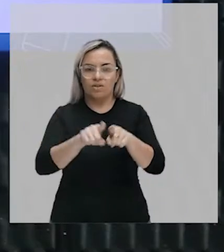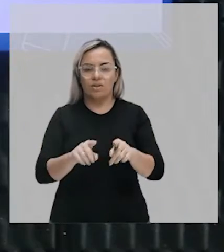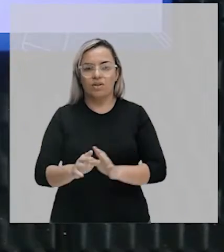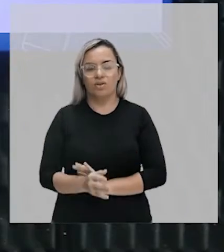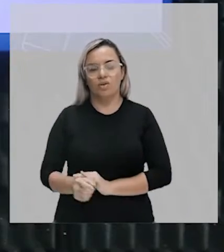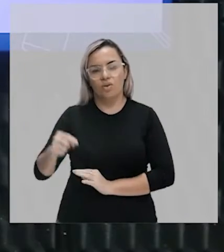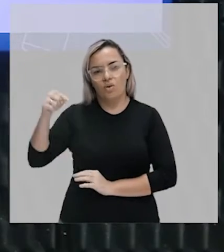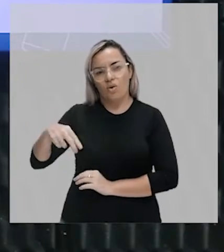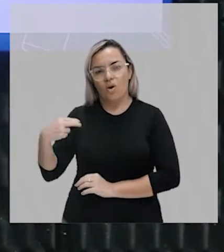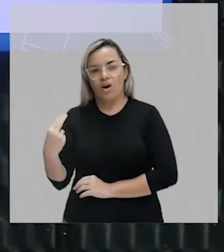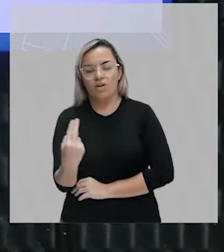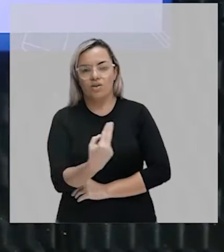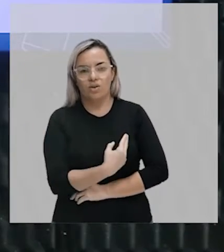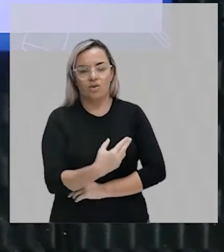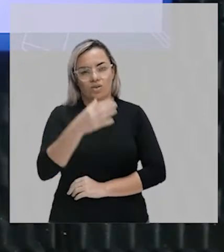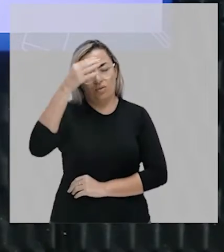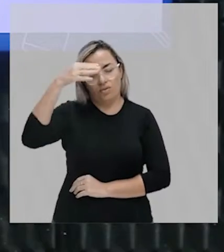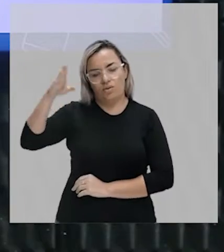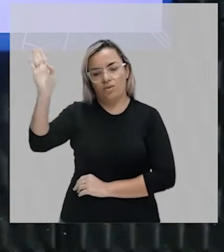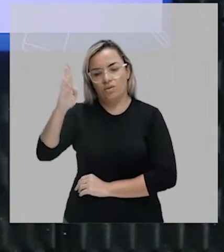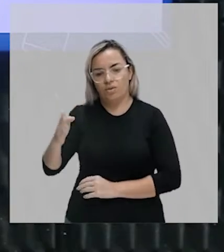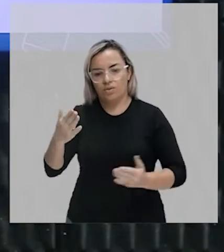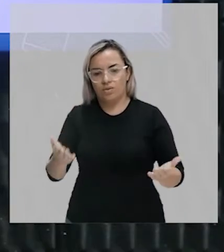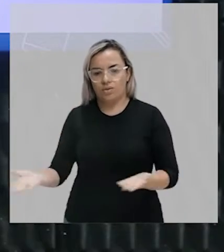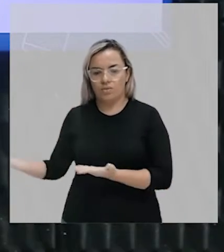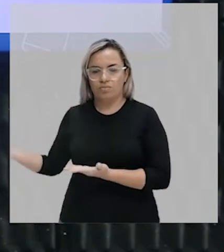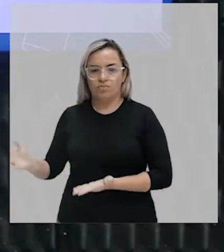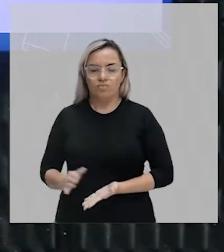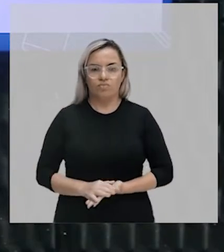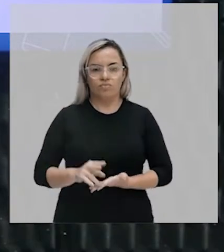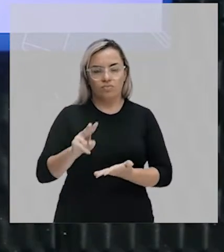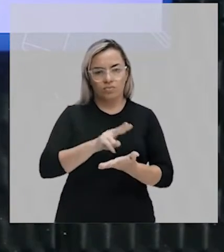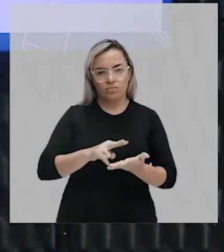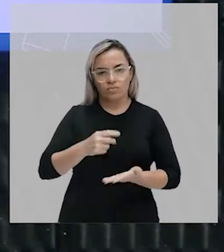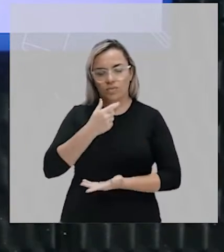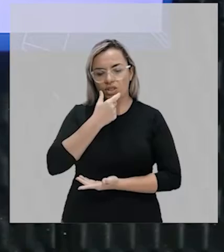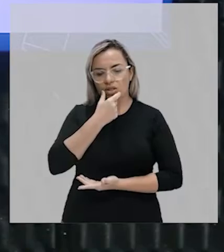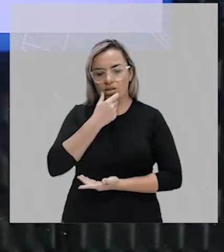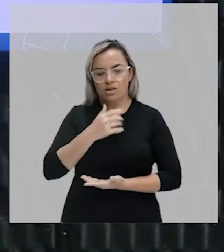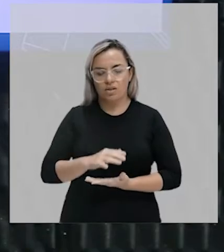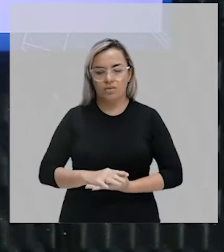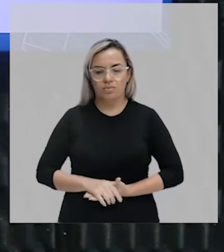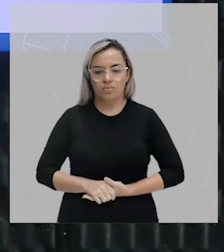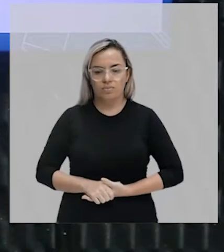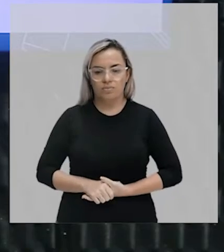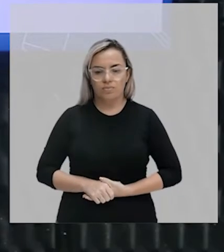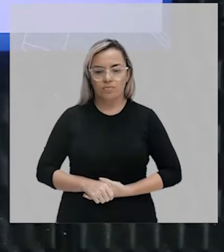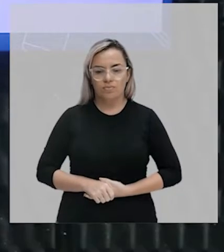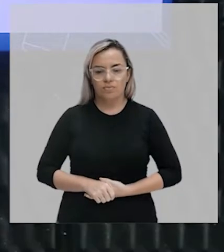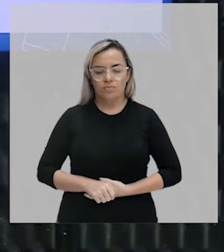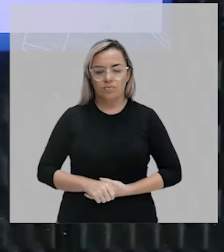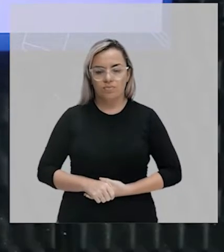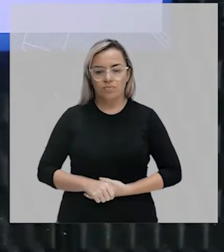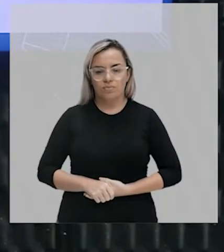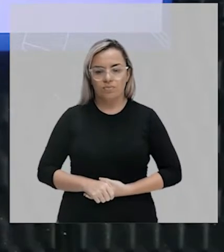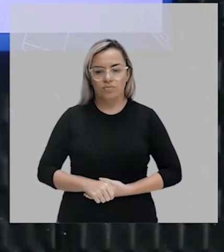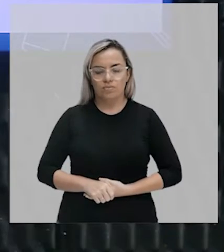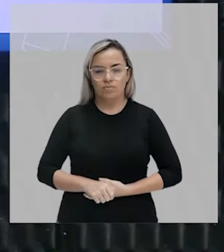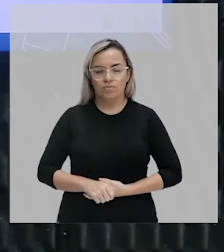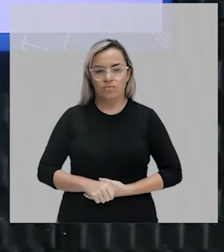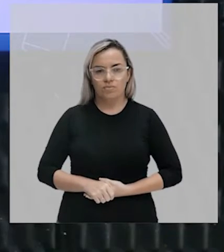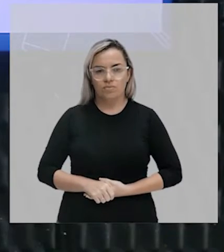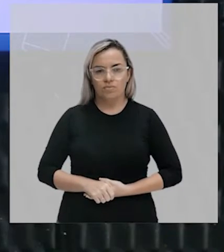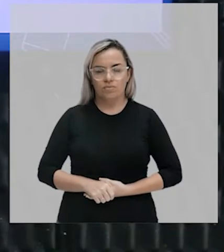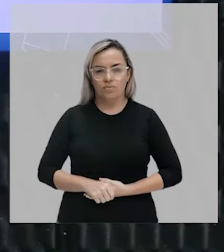para gente começar com a definição political tive first to the Culture of the people from and